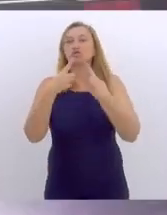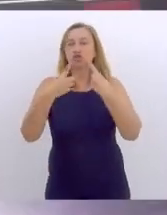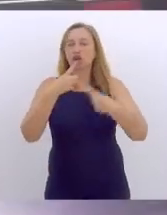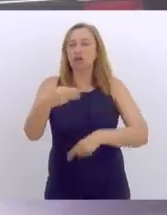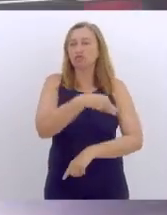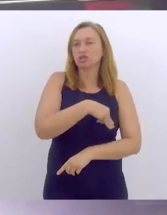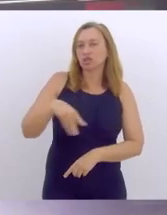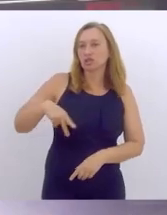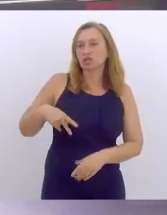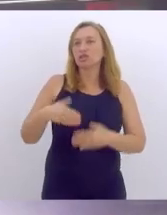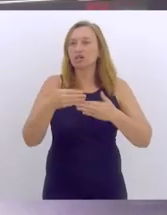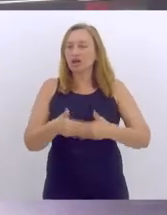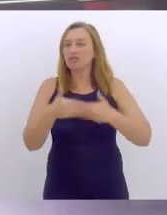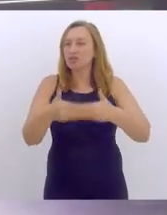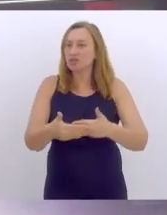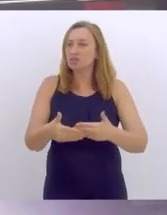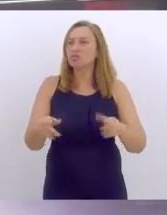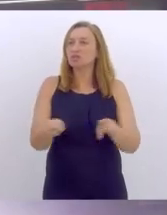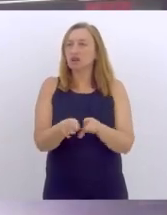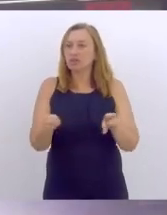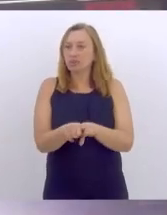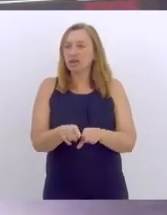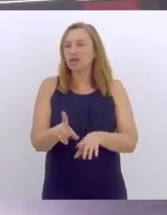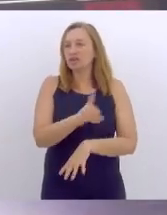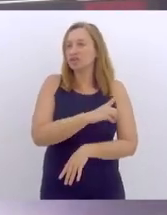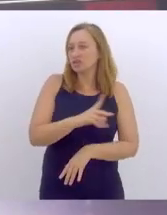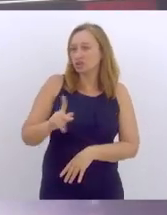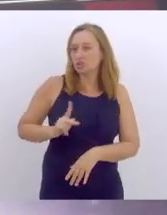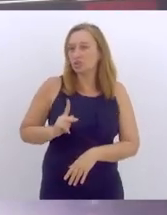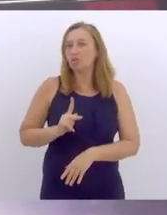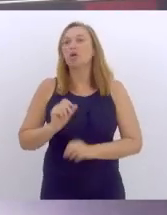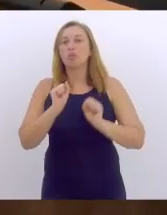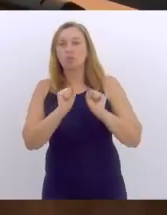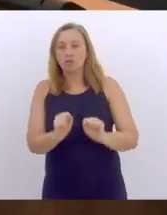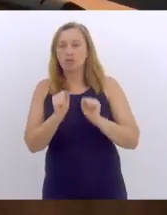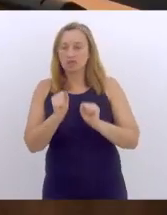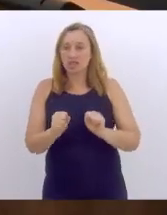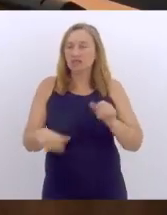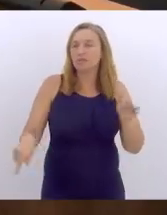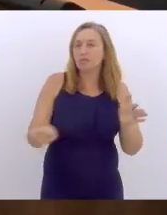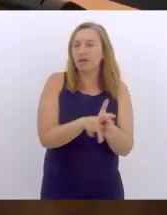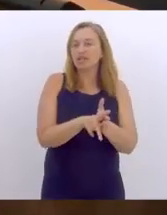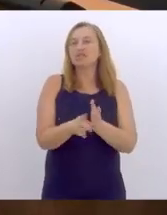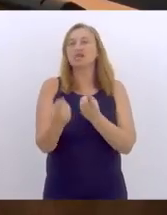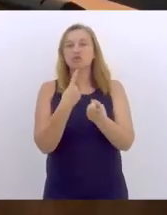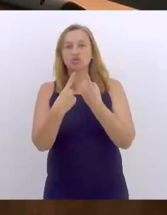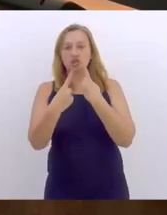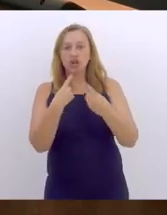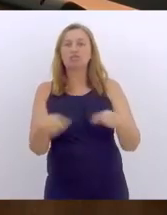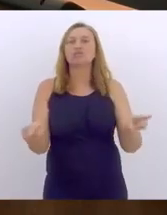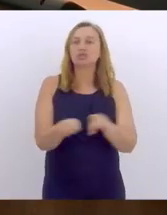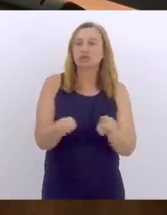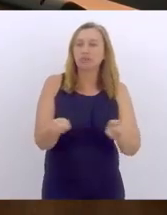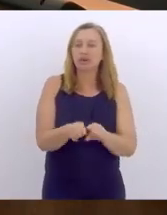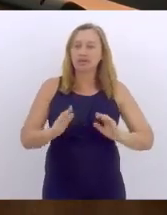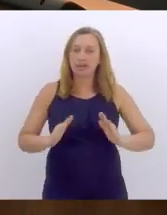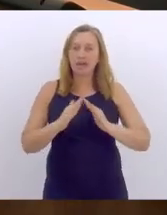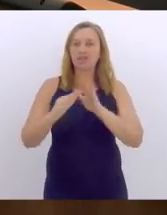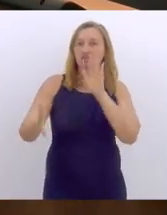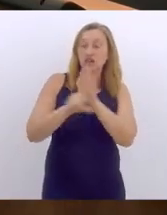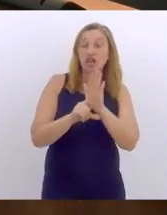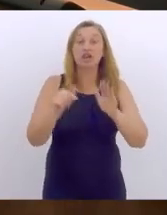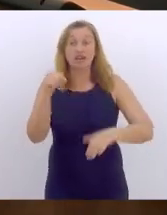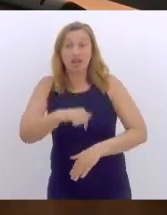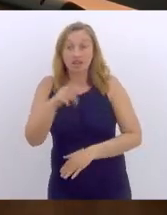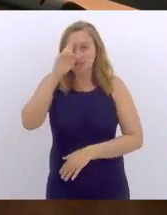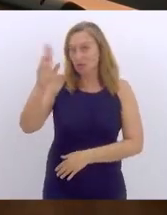Público, avançou garantindo também que a Defensoria Pública pudesse fazer parte desse diálogo e também essa Casa de Leis. E